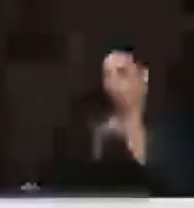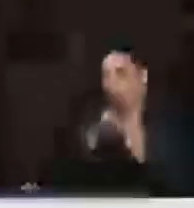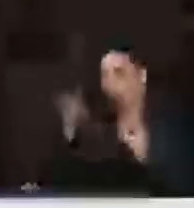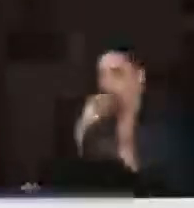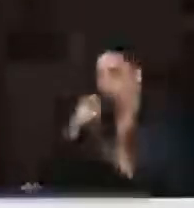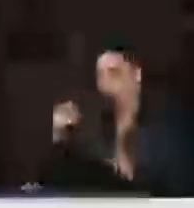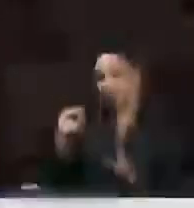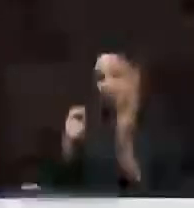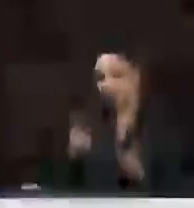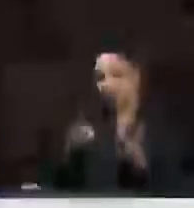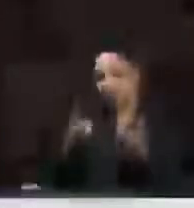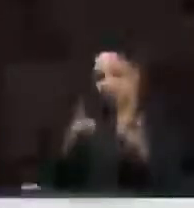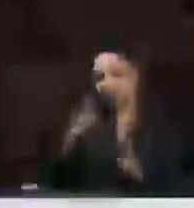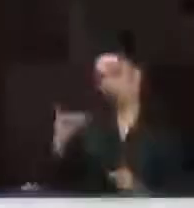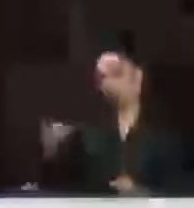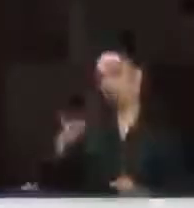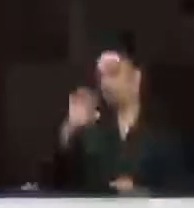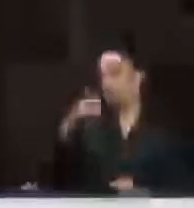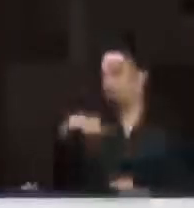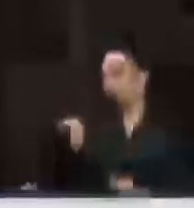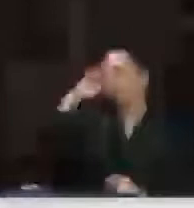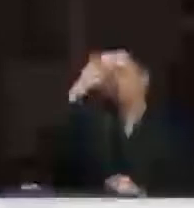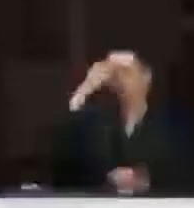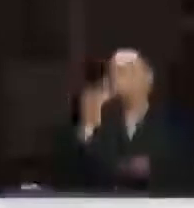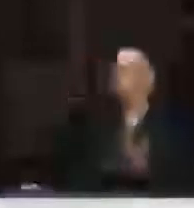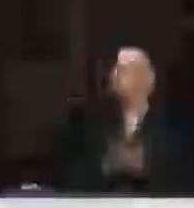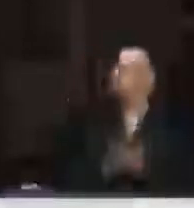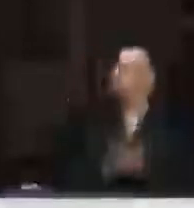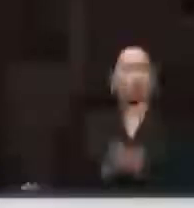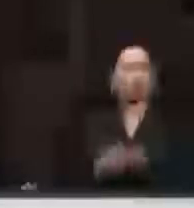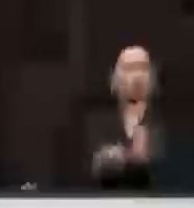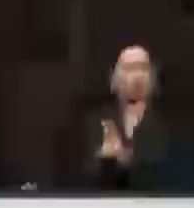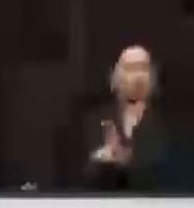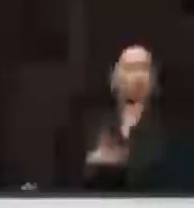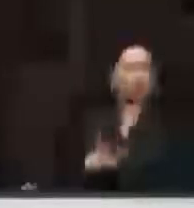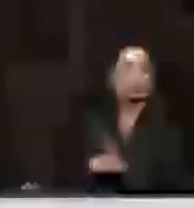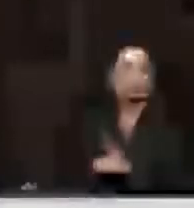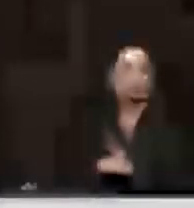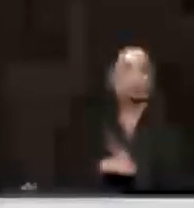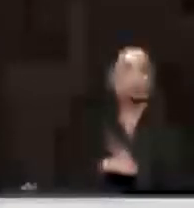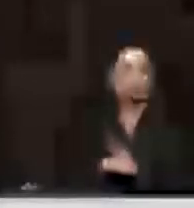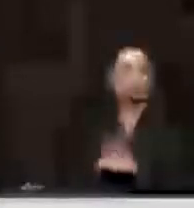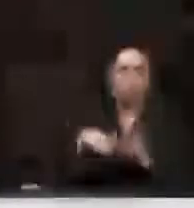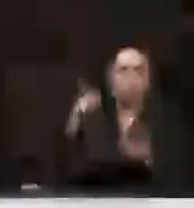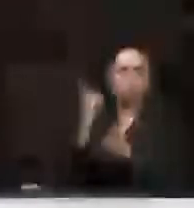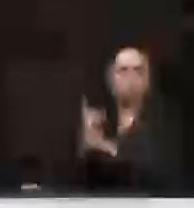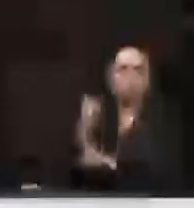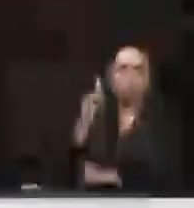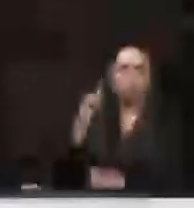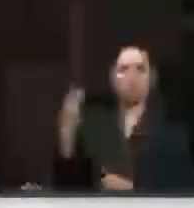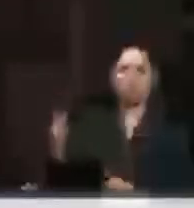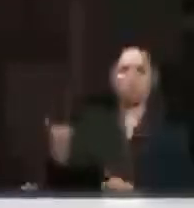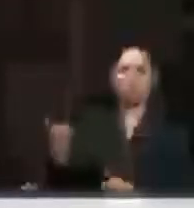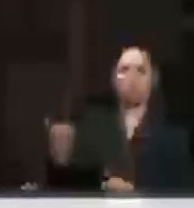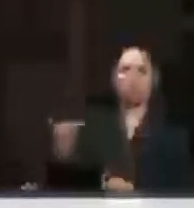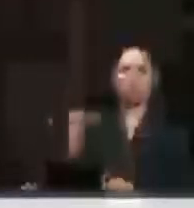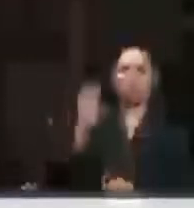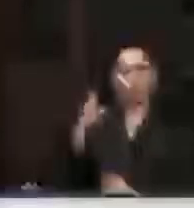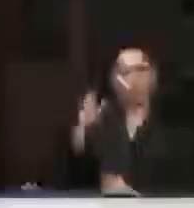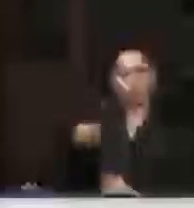acreditamos que a investigação será concluída, mas é